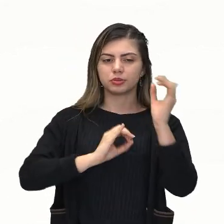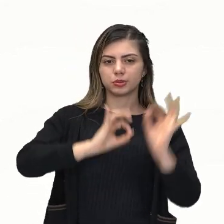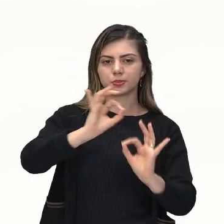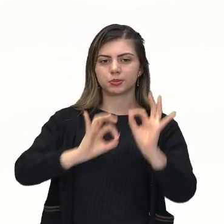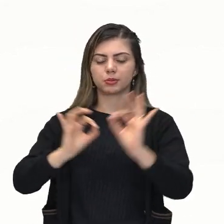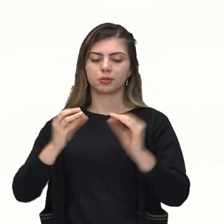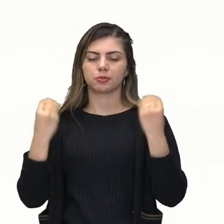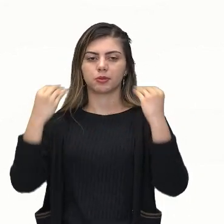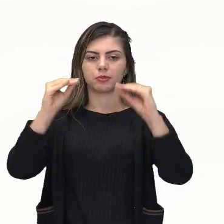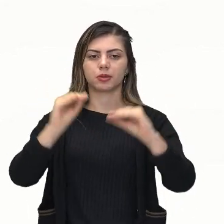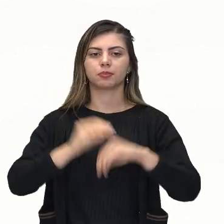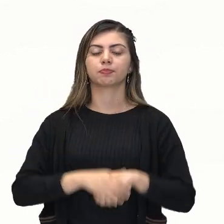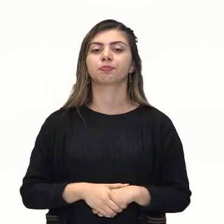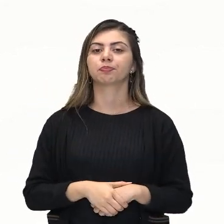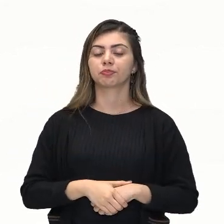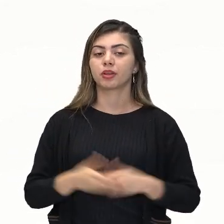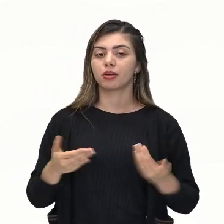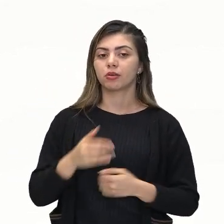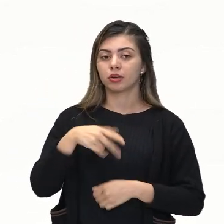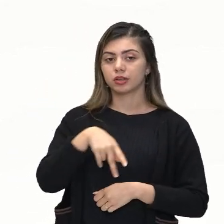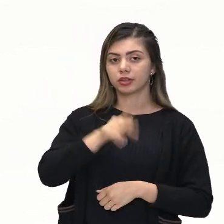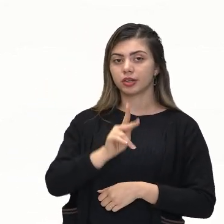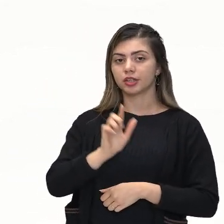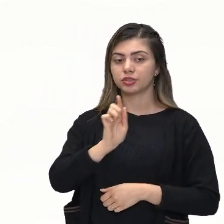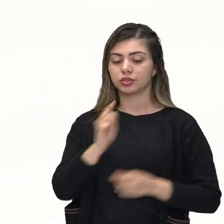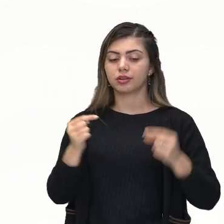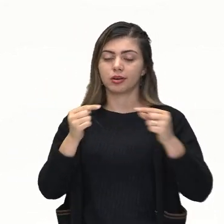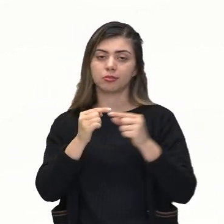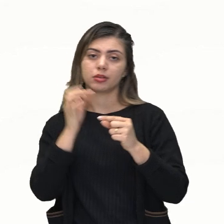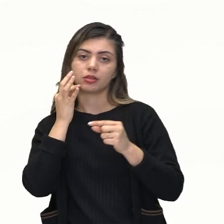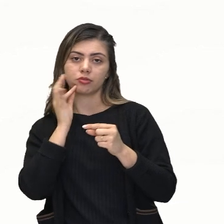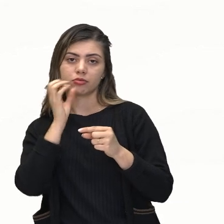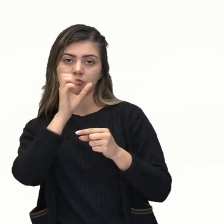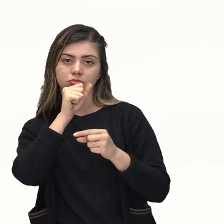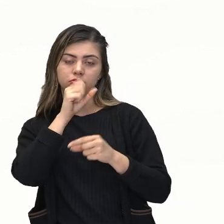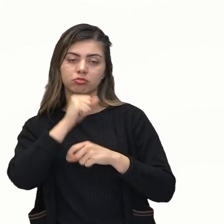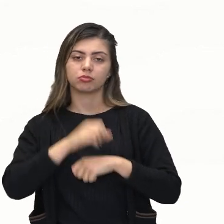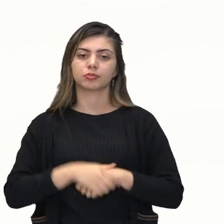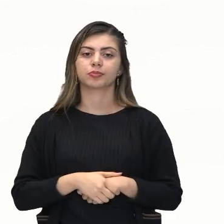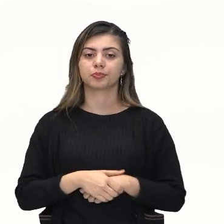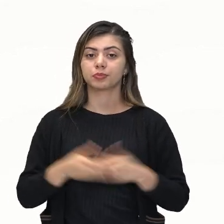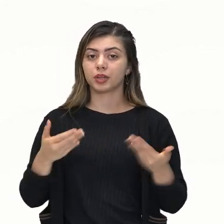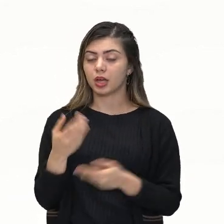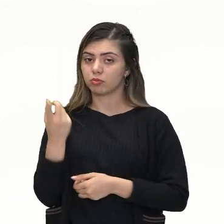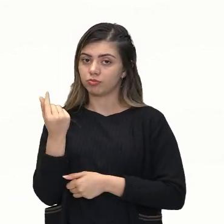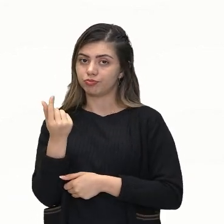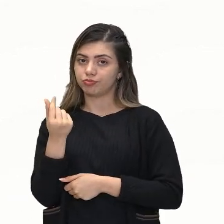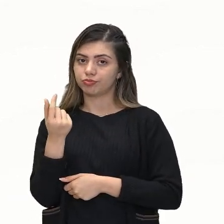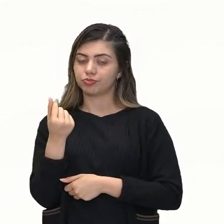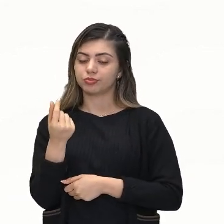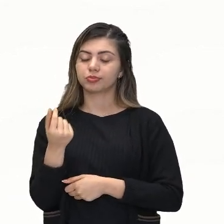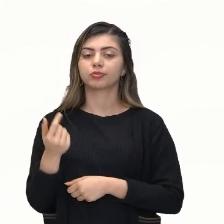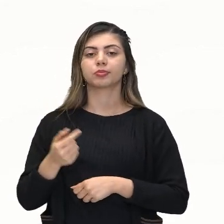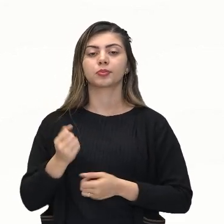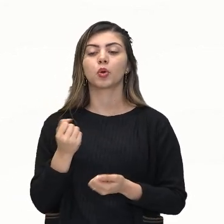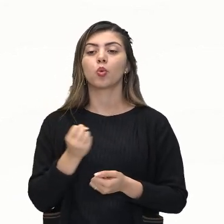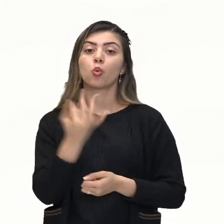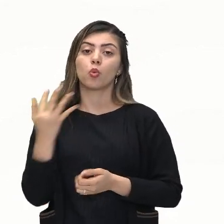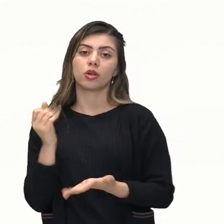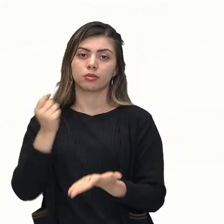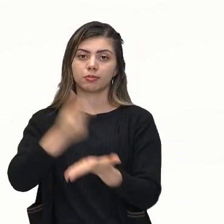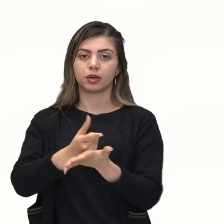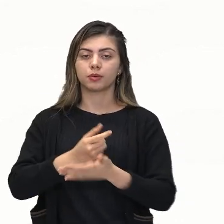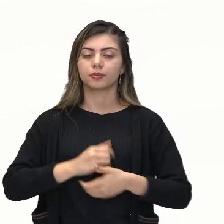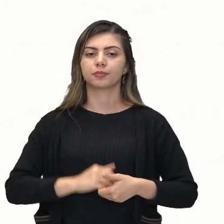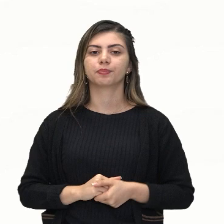os quilos de laranja, tá? E vamos aqui colocar o nosso dinheirinho, que vai representar aqui o valor que foi